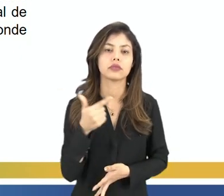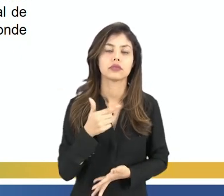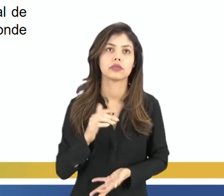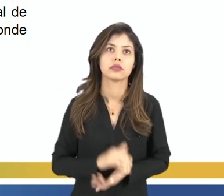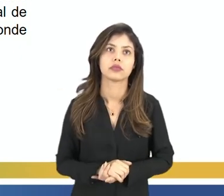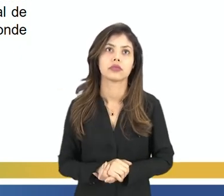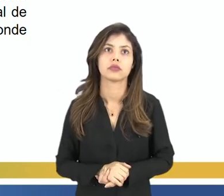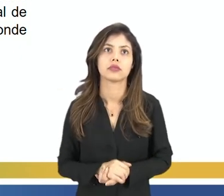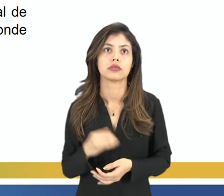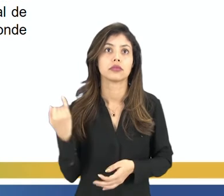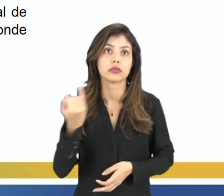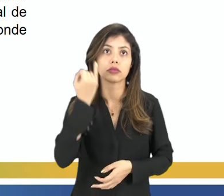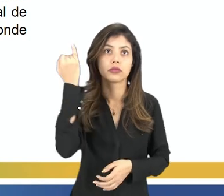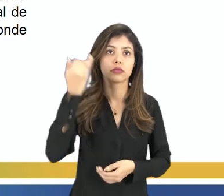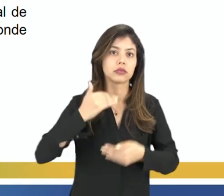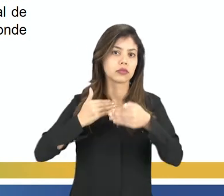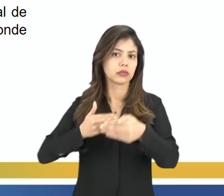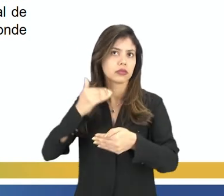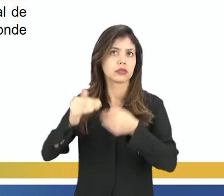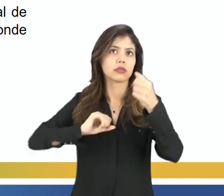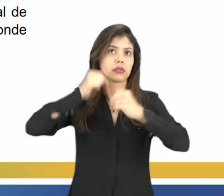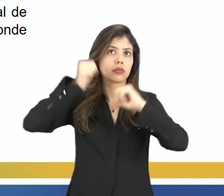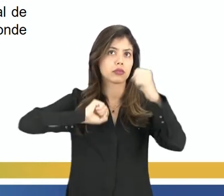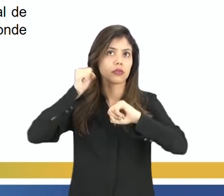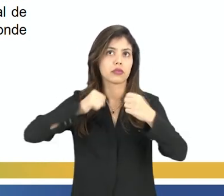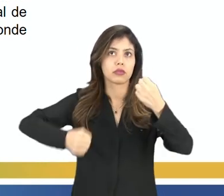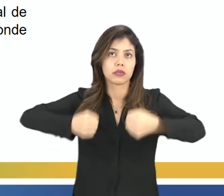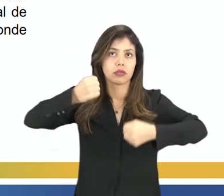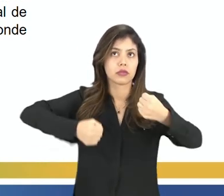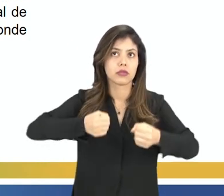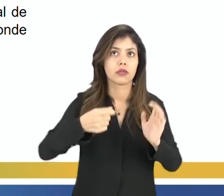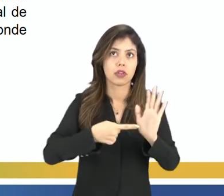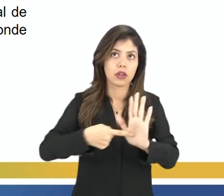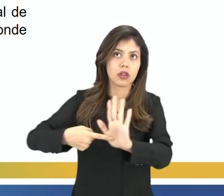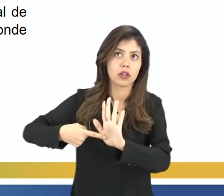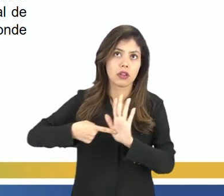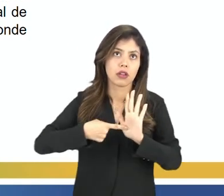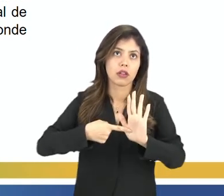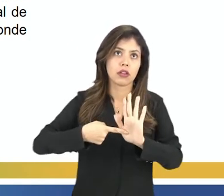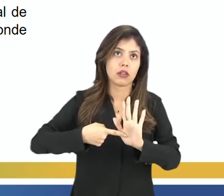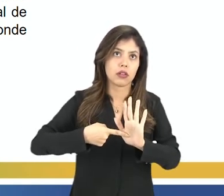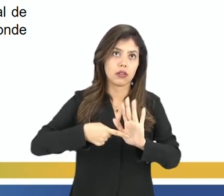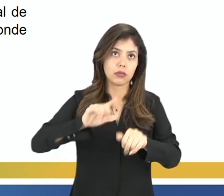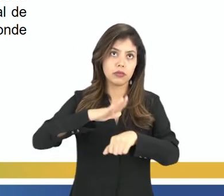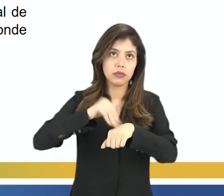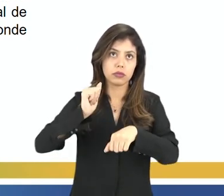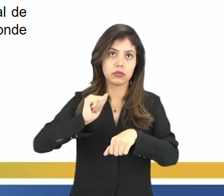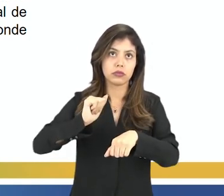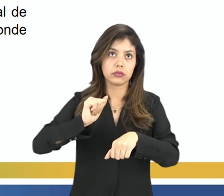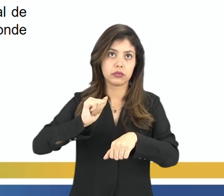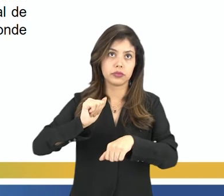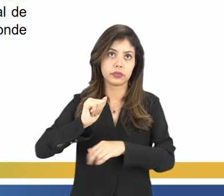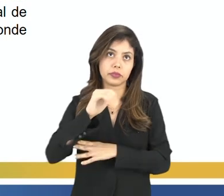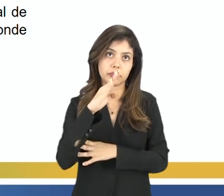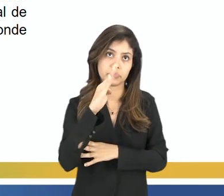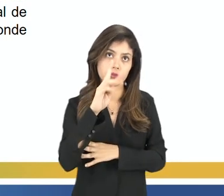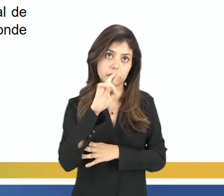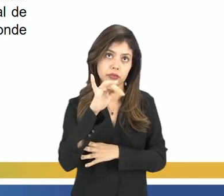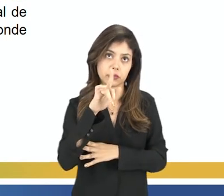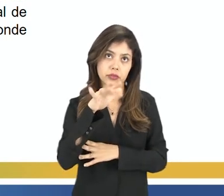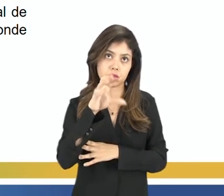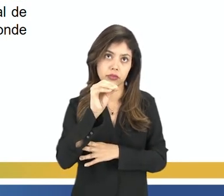questão um importante avanço na indústria automobilística refere-se a um dispositivo chamados